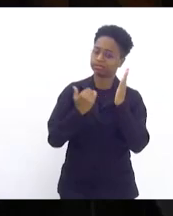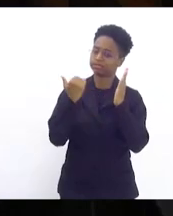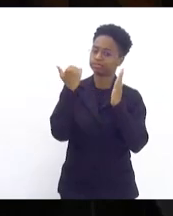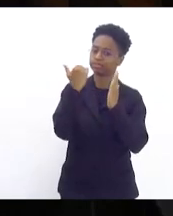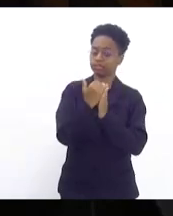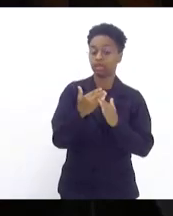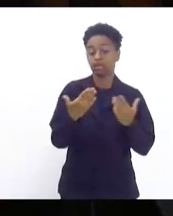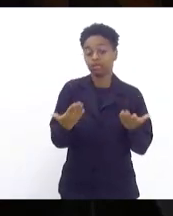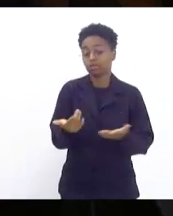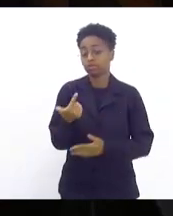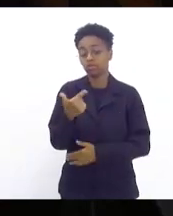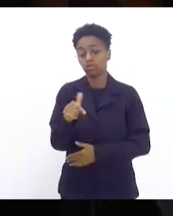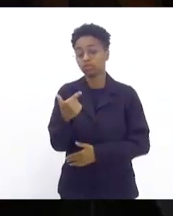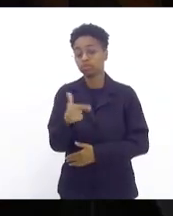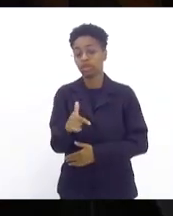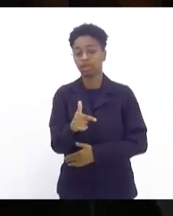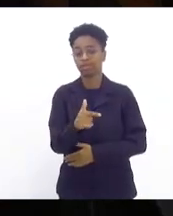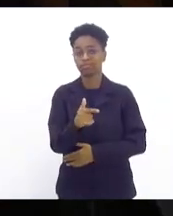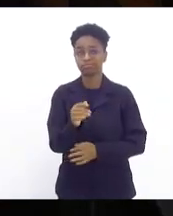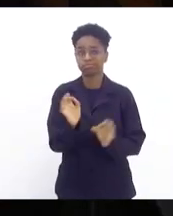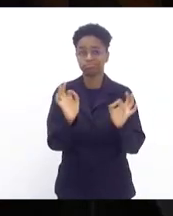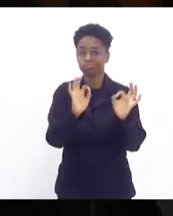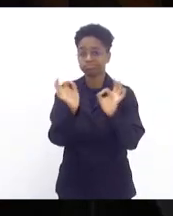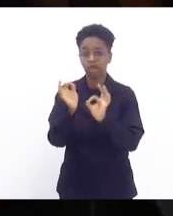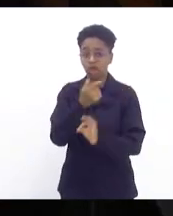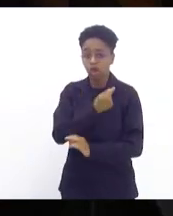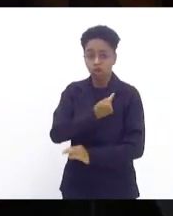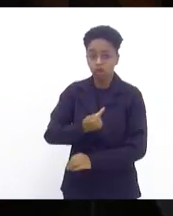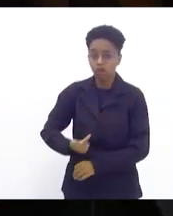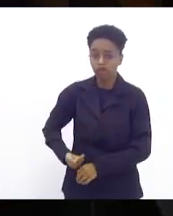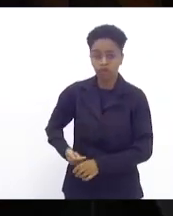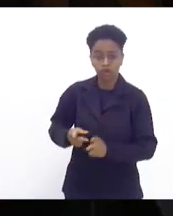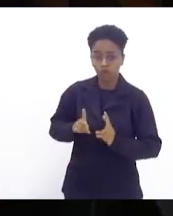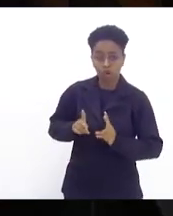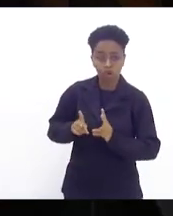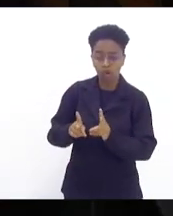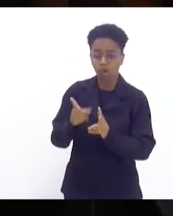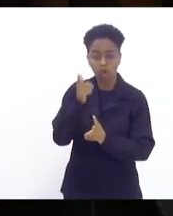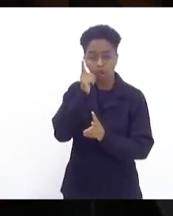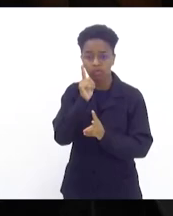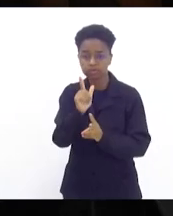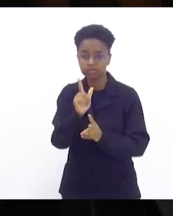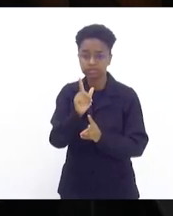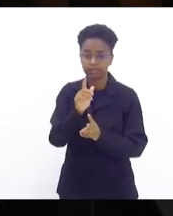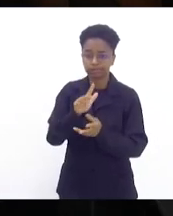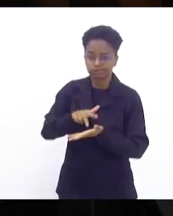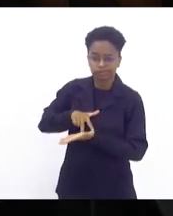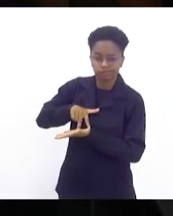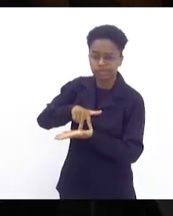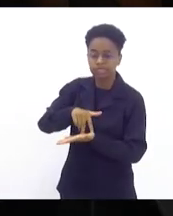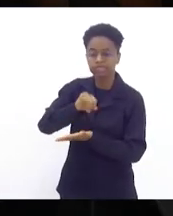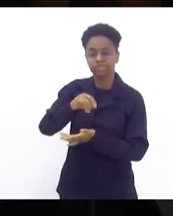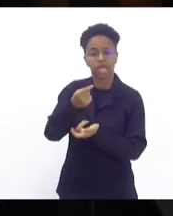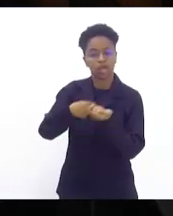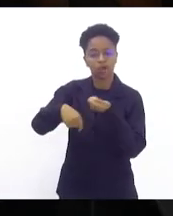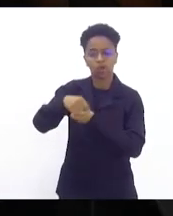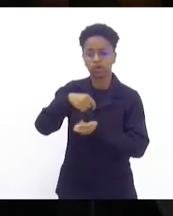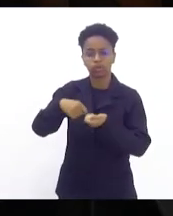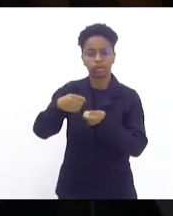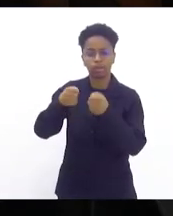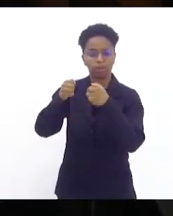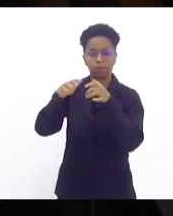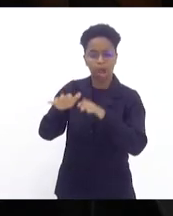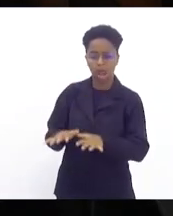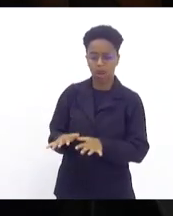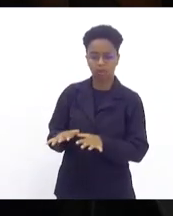não tem governo que resista a uma economia desastrosa só ponto de vista político